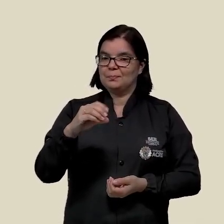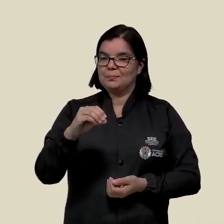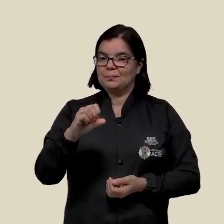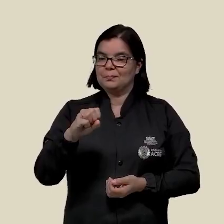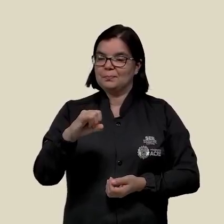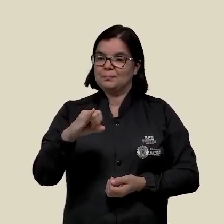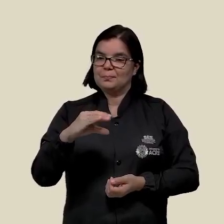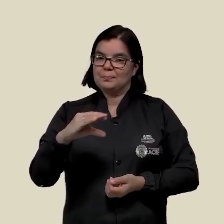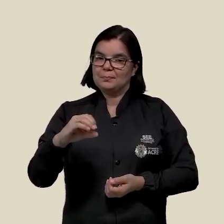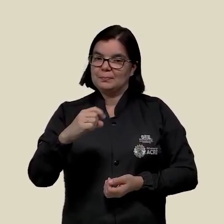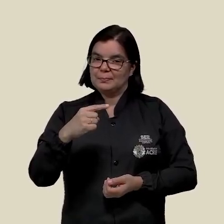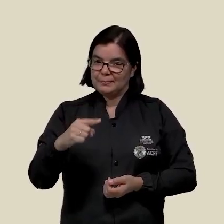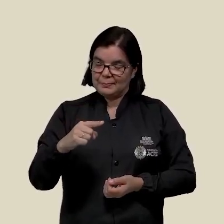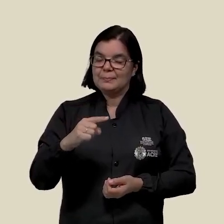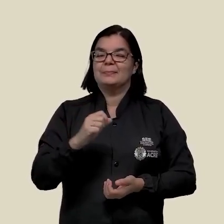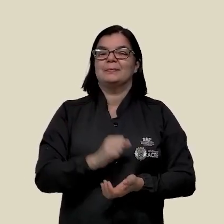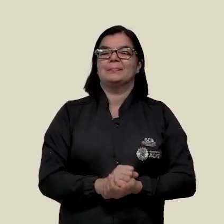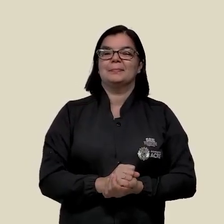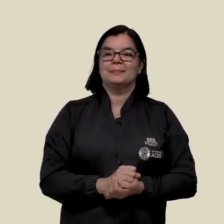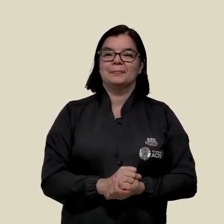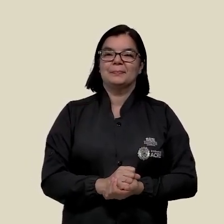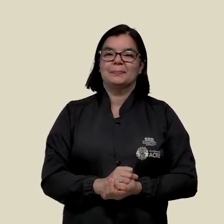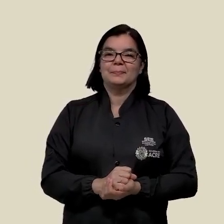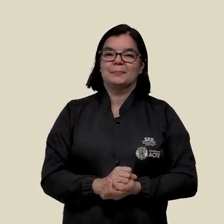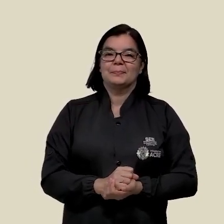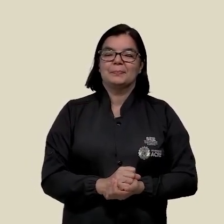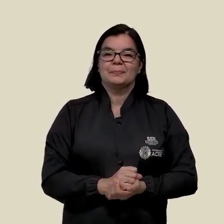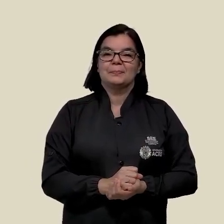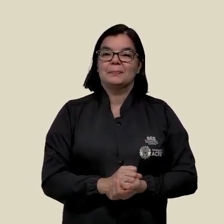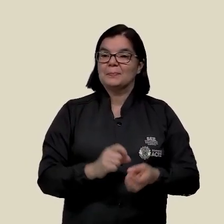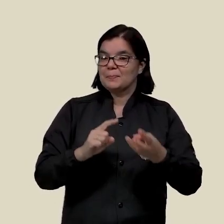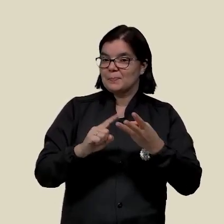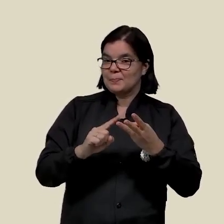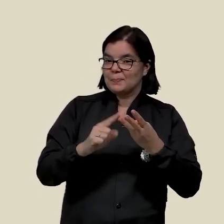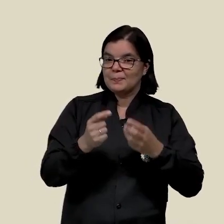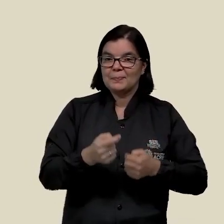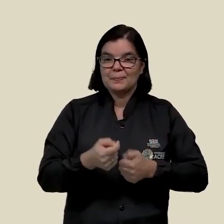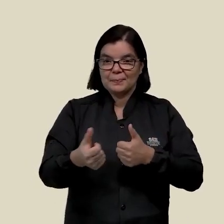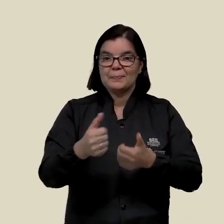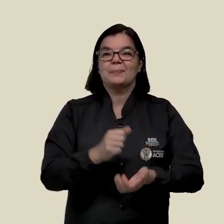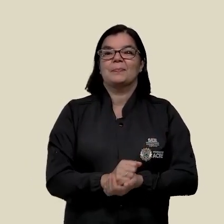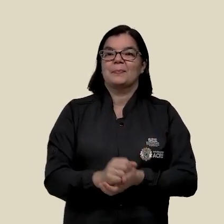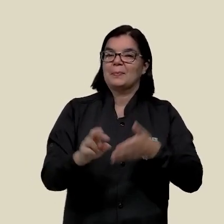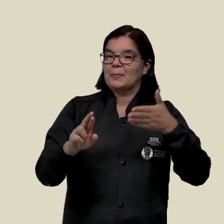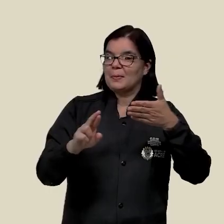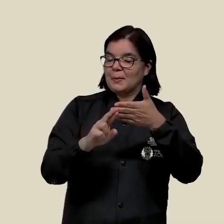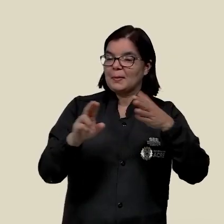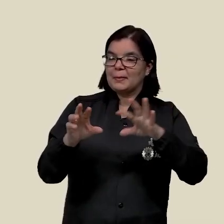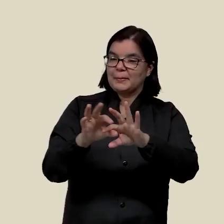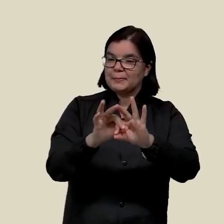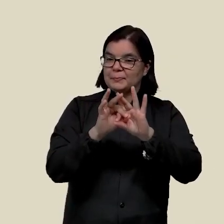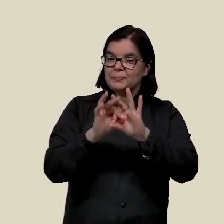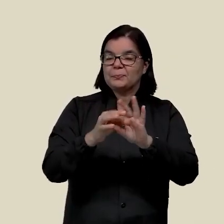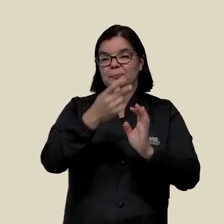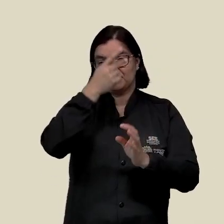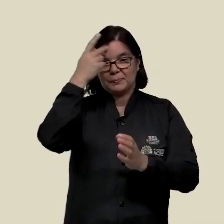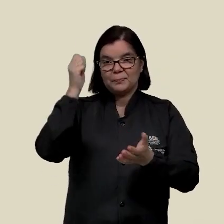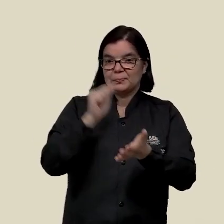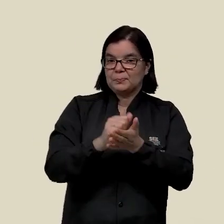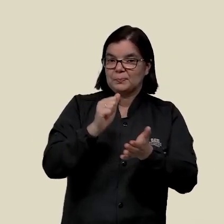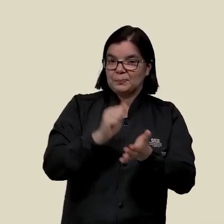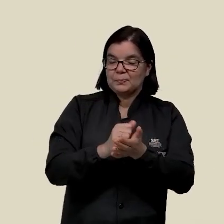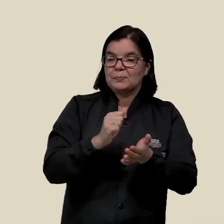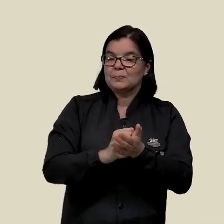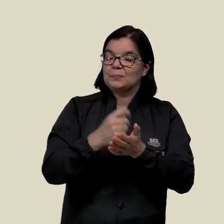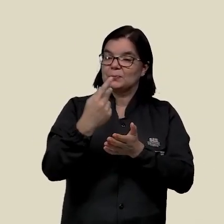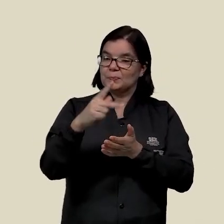Composição, está aí na nossa cruzadinha. E vamos para a dica de número 3, que está se referindo à ligação do